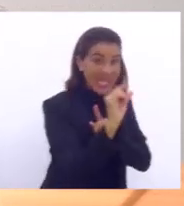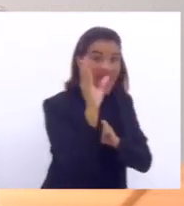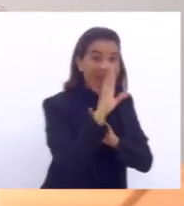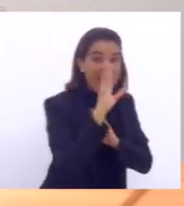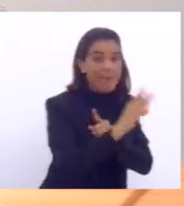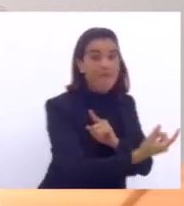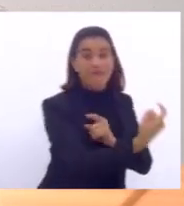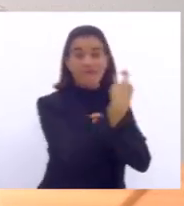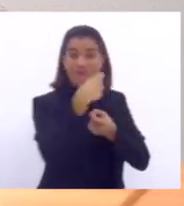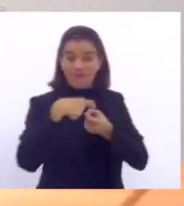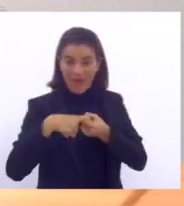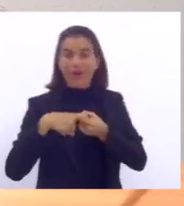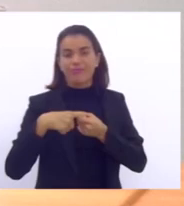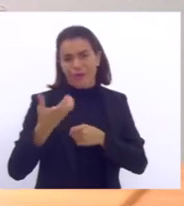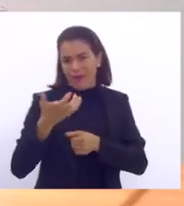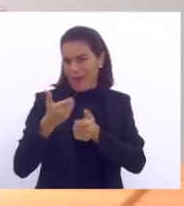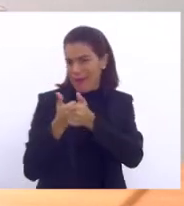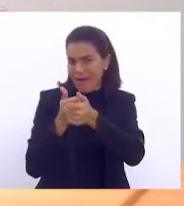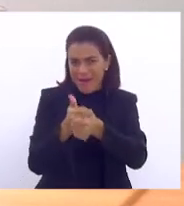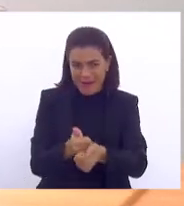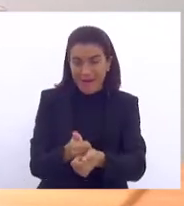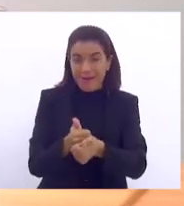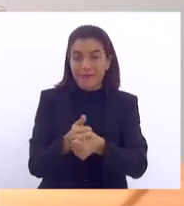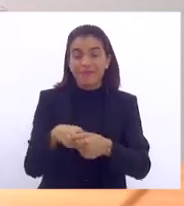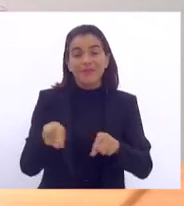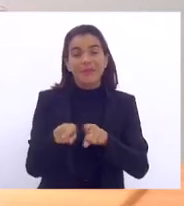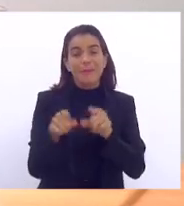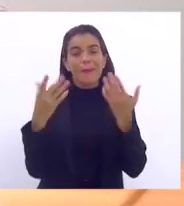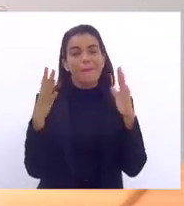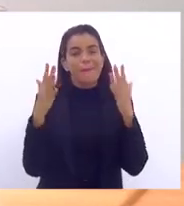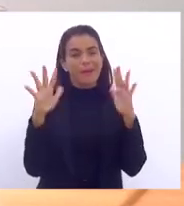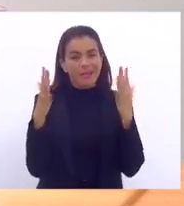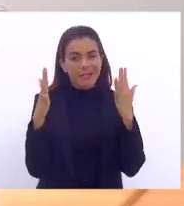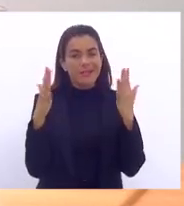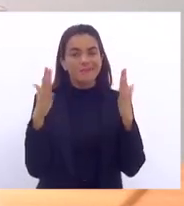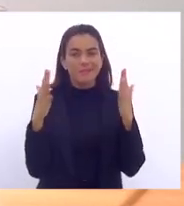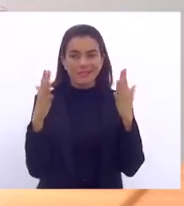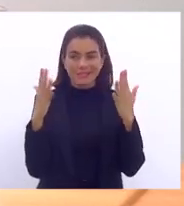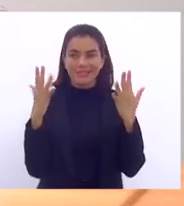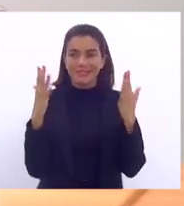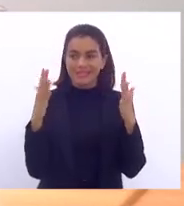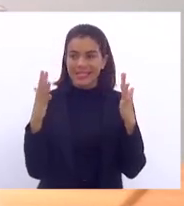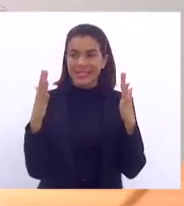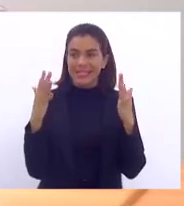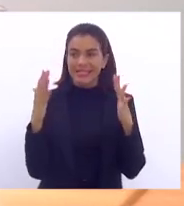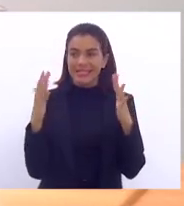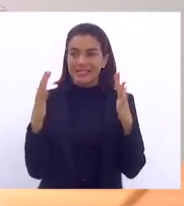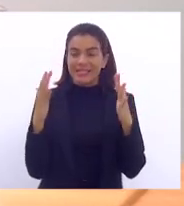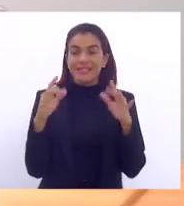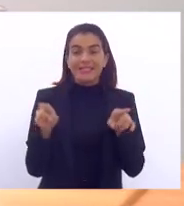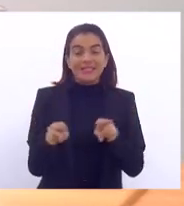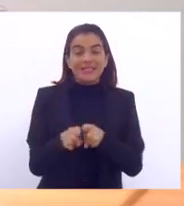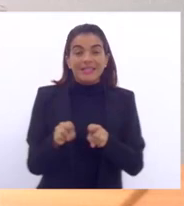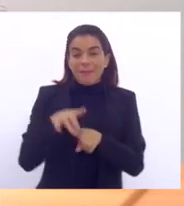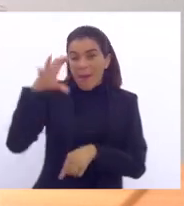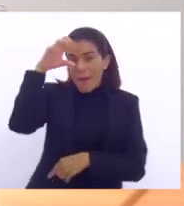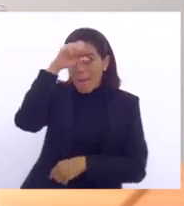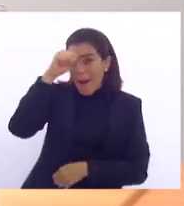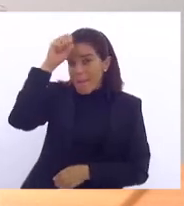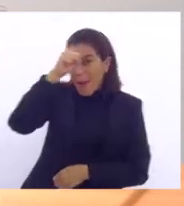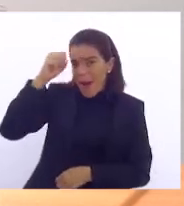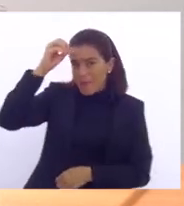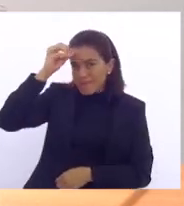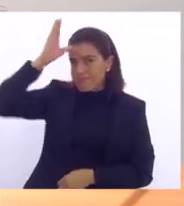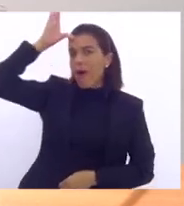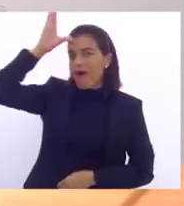sentar aqui que eu vou estar acompanhando parabenizar Mita inicitiva e o conhecimento ele